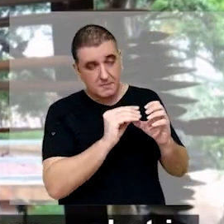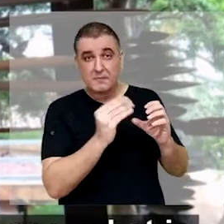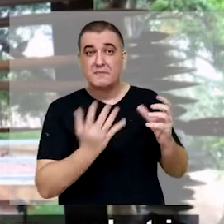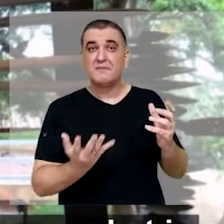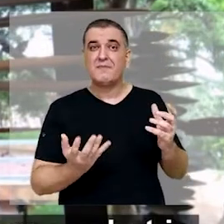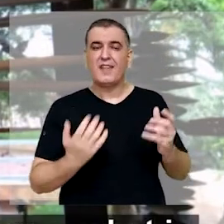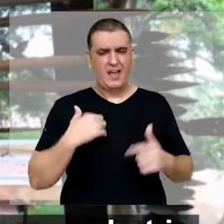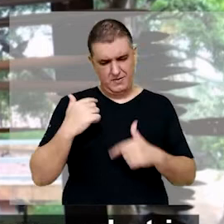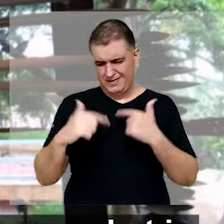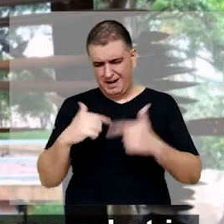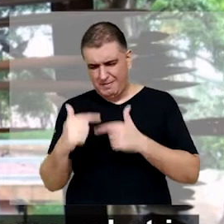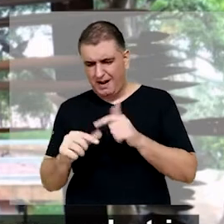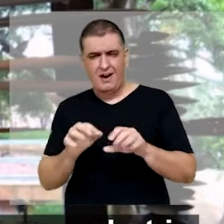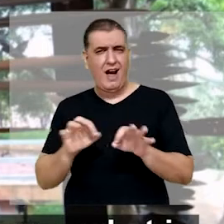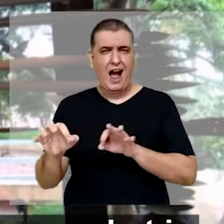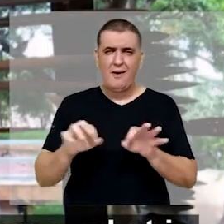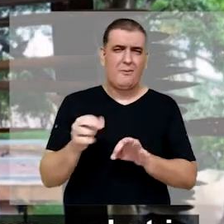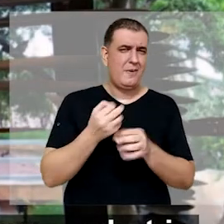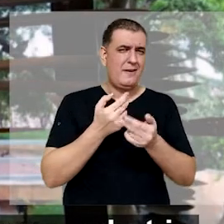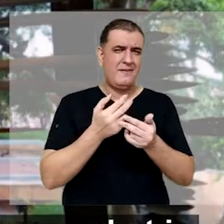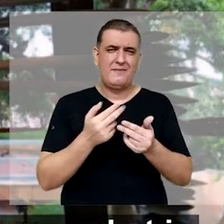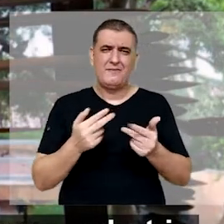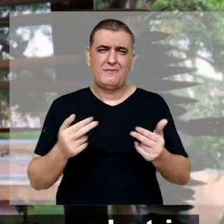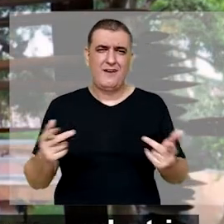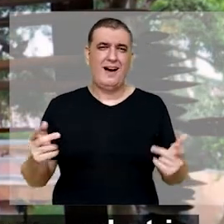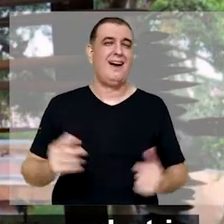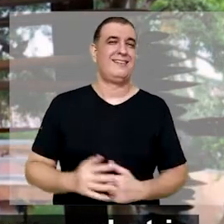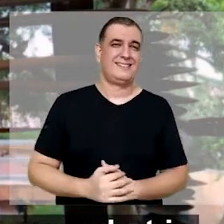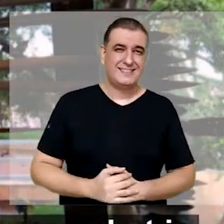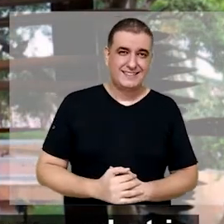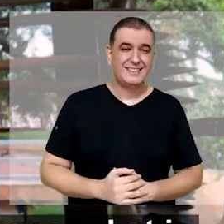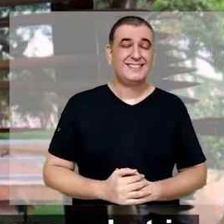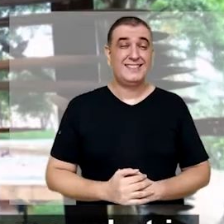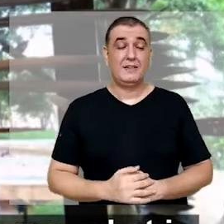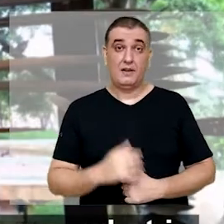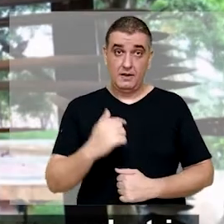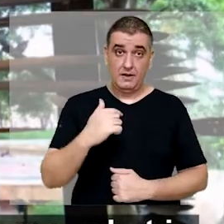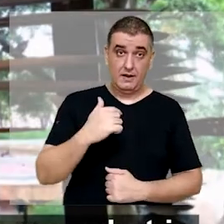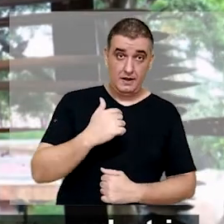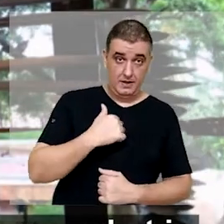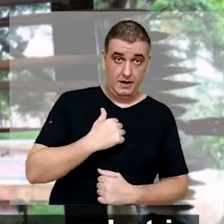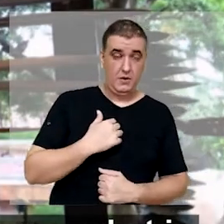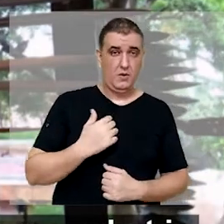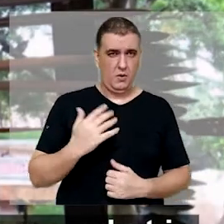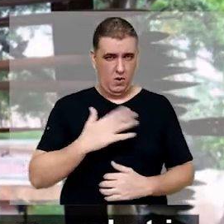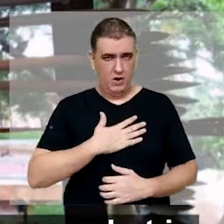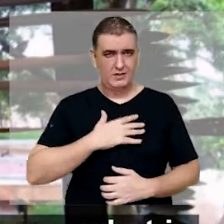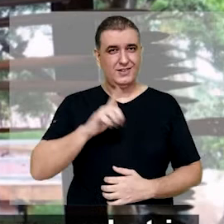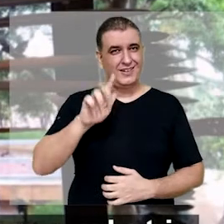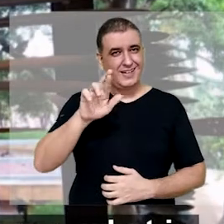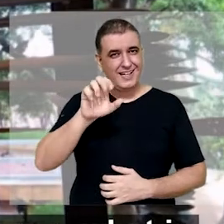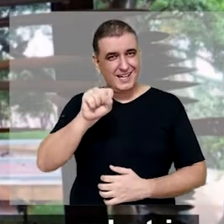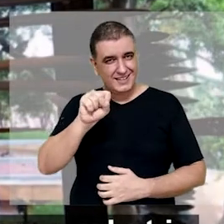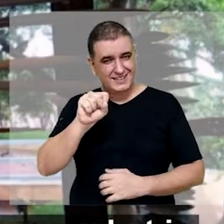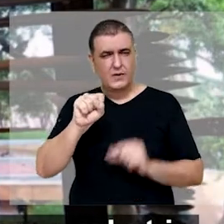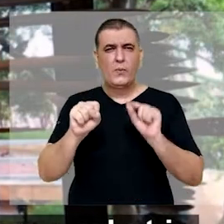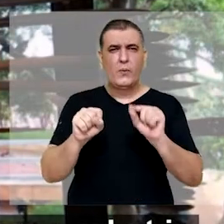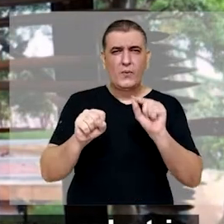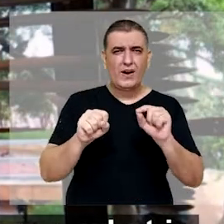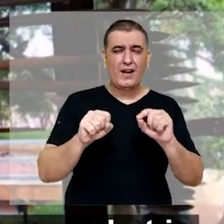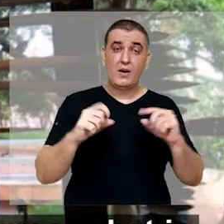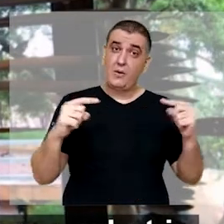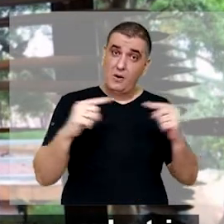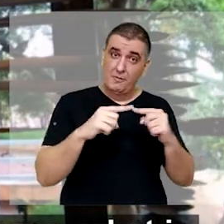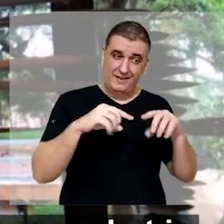Então, aqui eu trabalho com porcelana também. O que mais utilizo é o grès. O que seria um grès? É uma